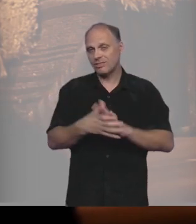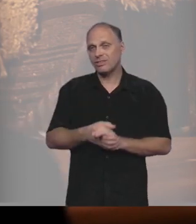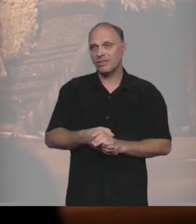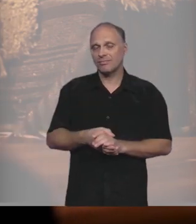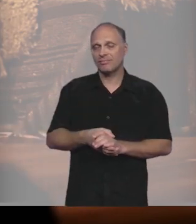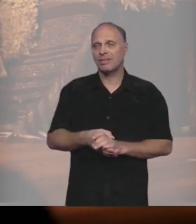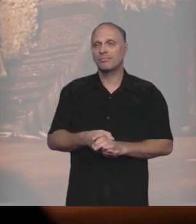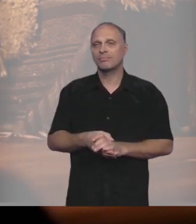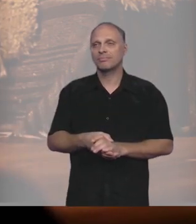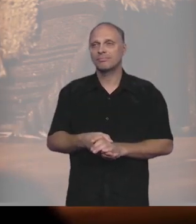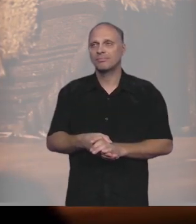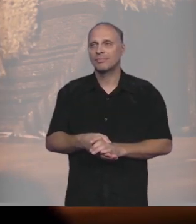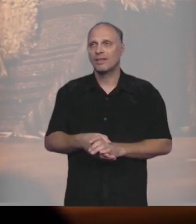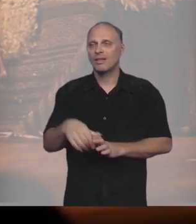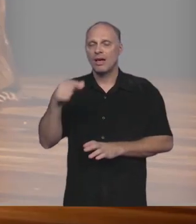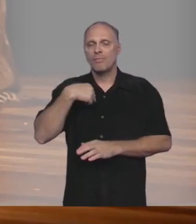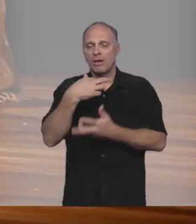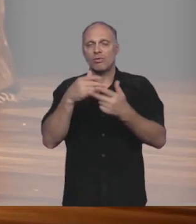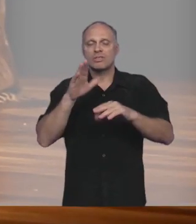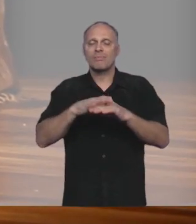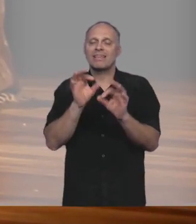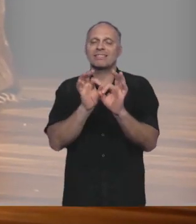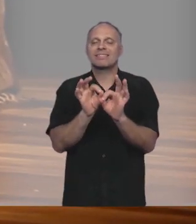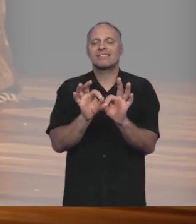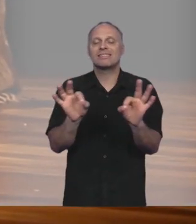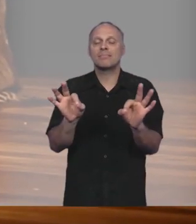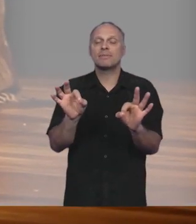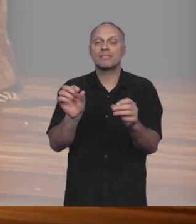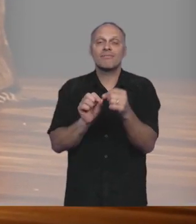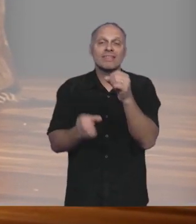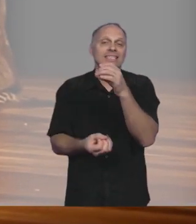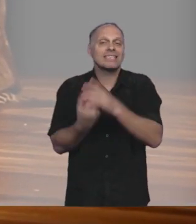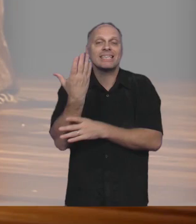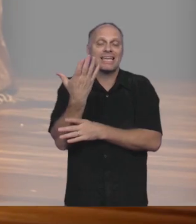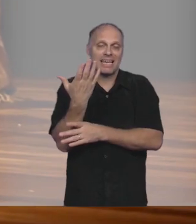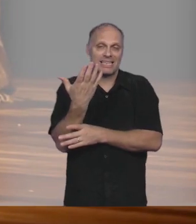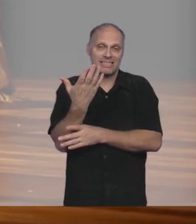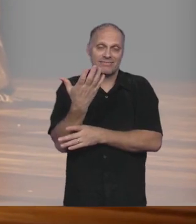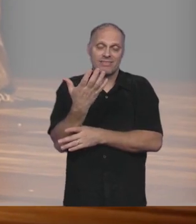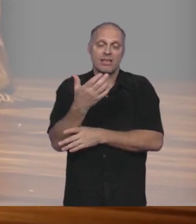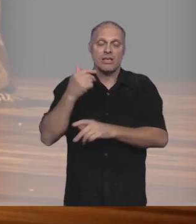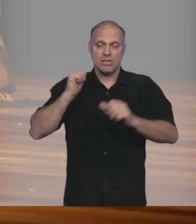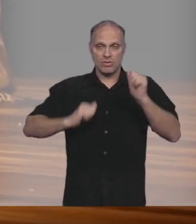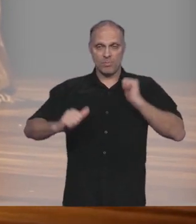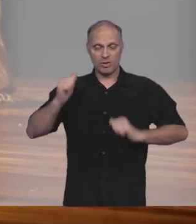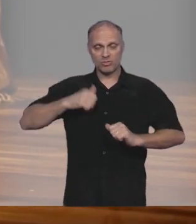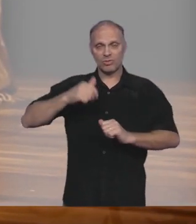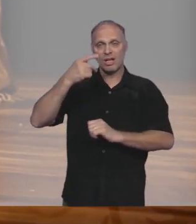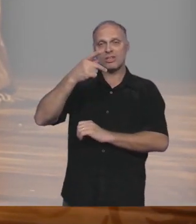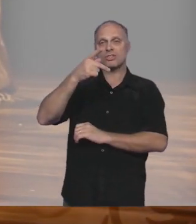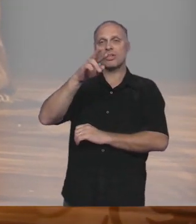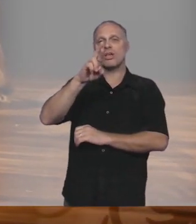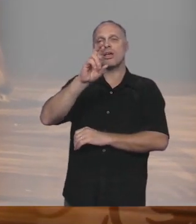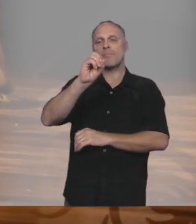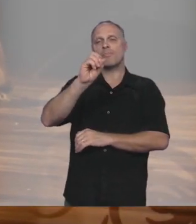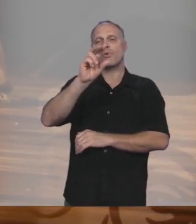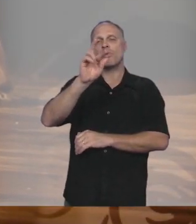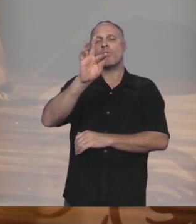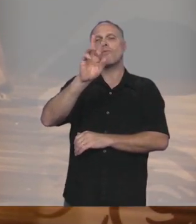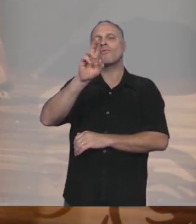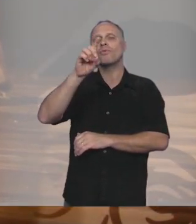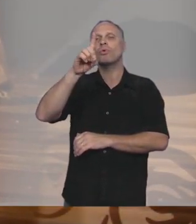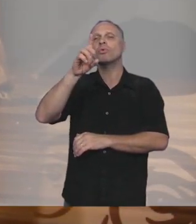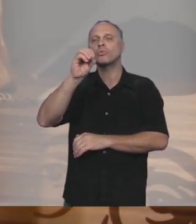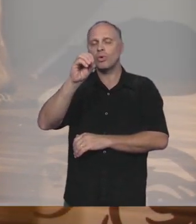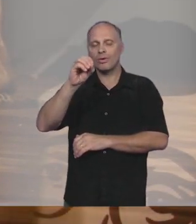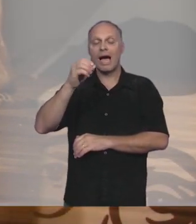construir. E o personagem profundo, aí exige uma pesquisa pessoal grande, né? Quem é